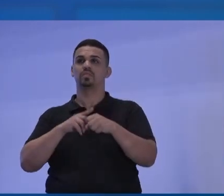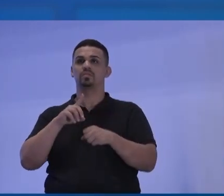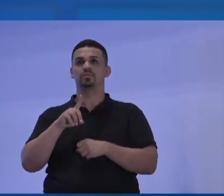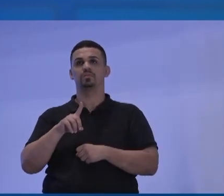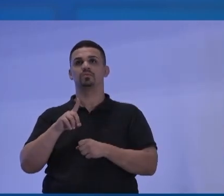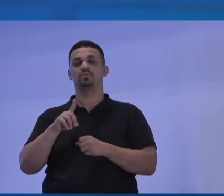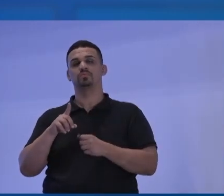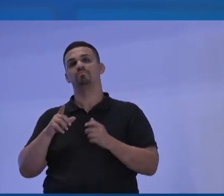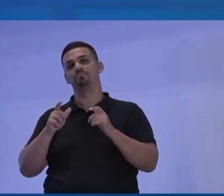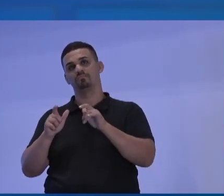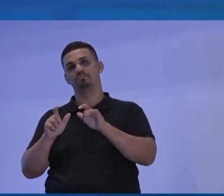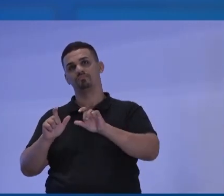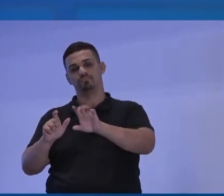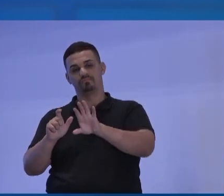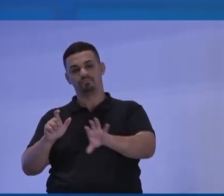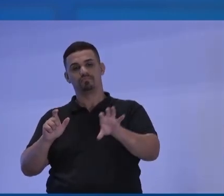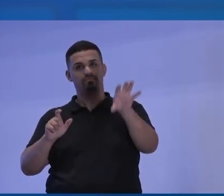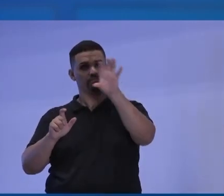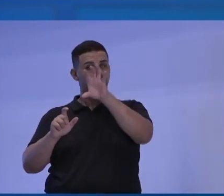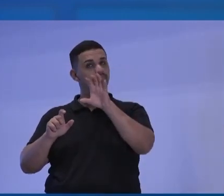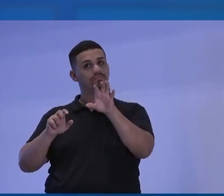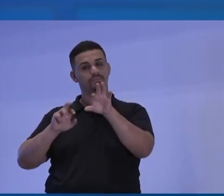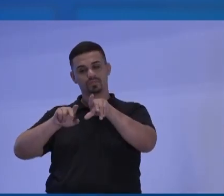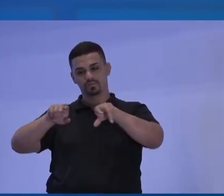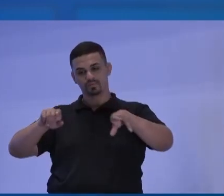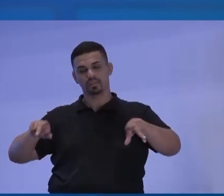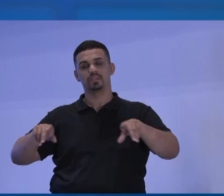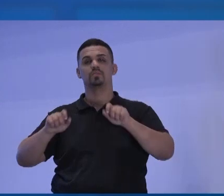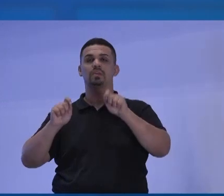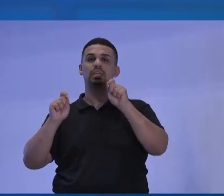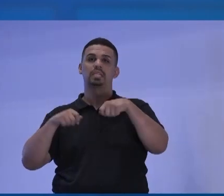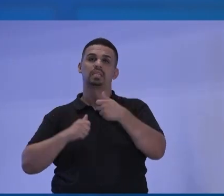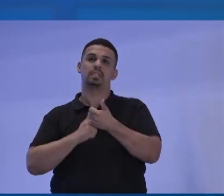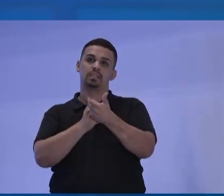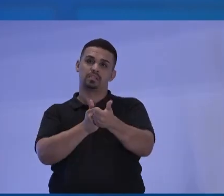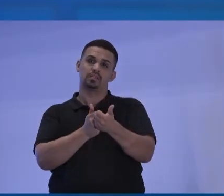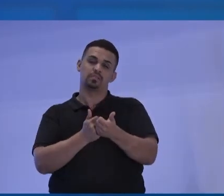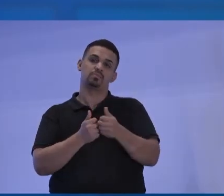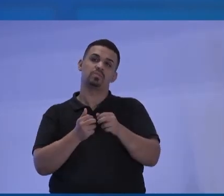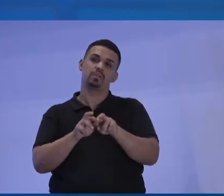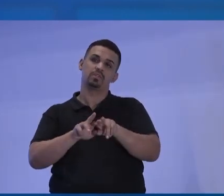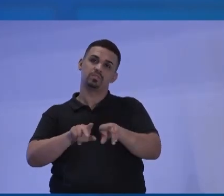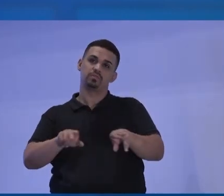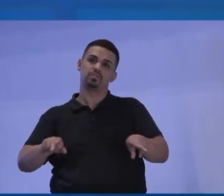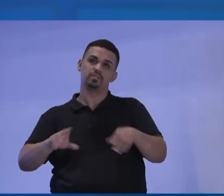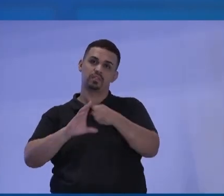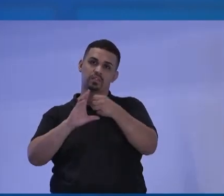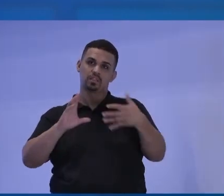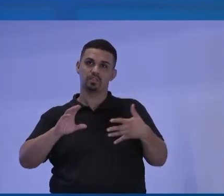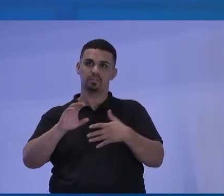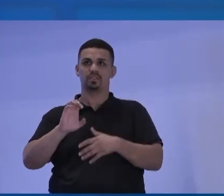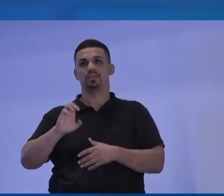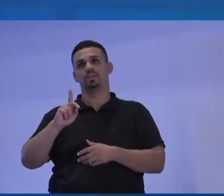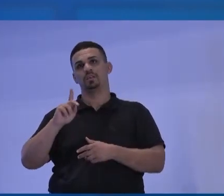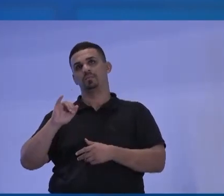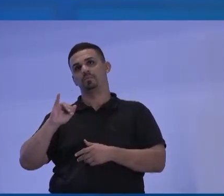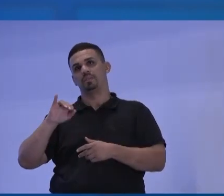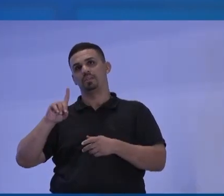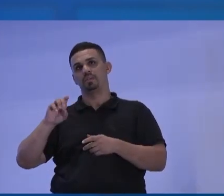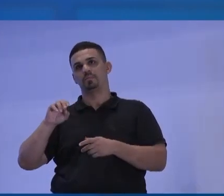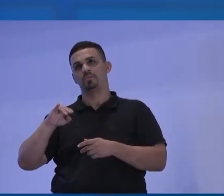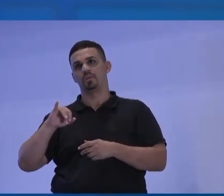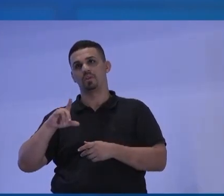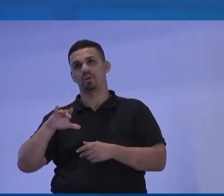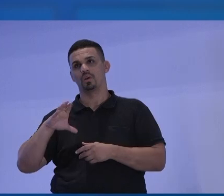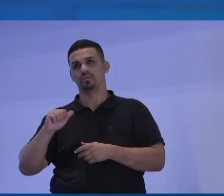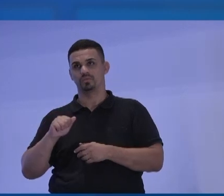sociodemográficas diversas, o que contribui para a diversidade das características epidemiológicas da doença no